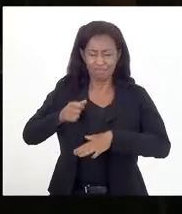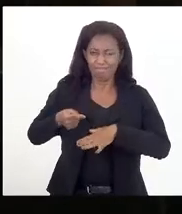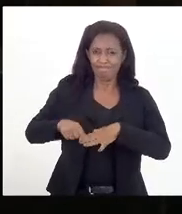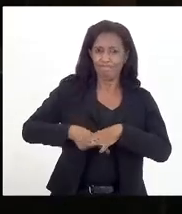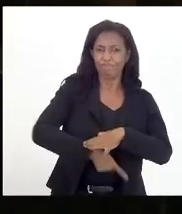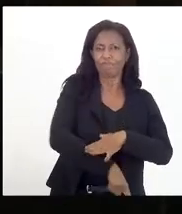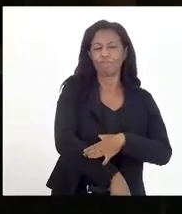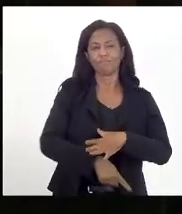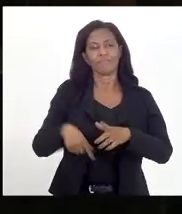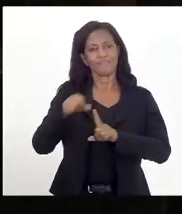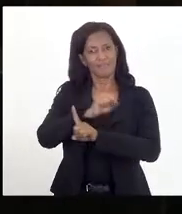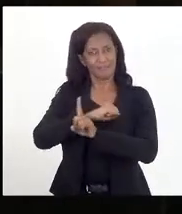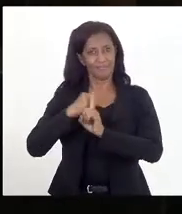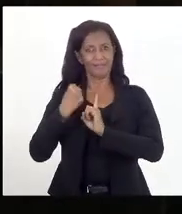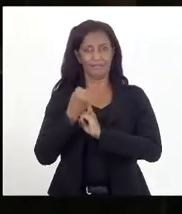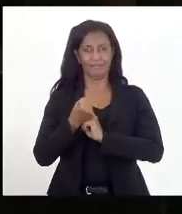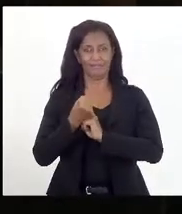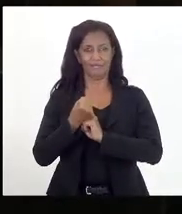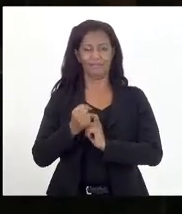sociedade